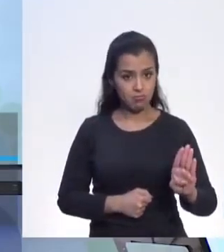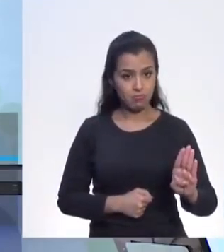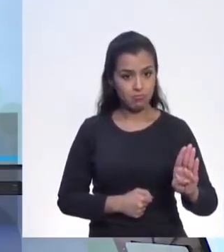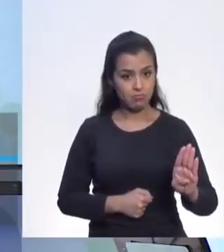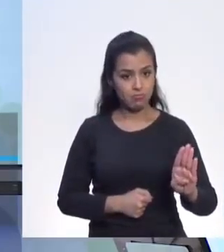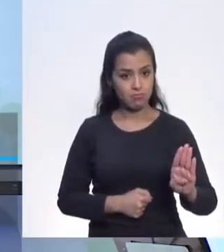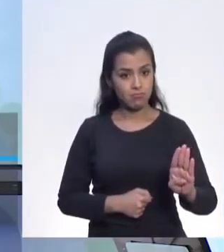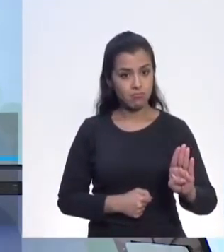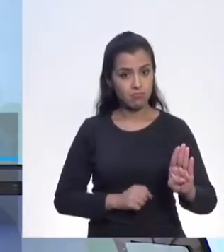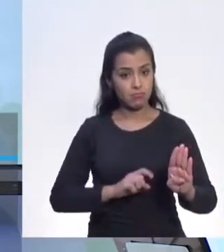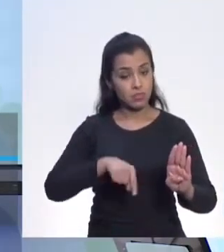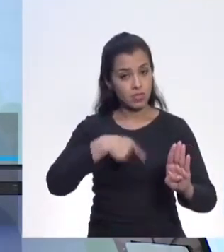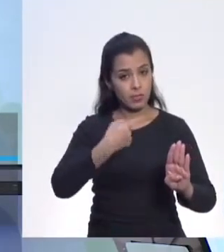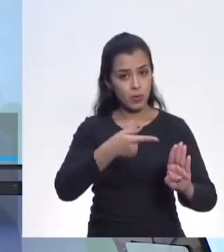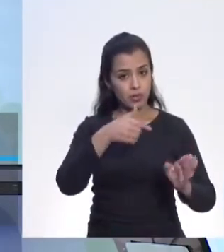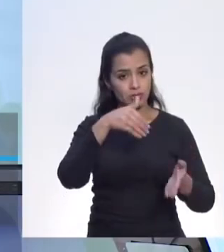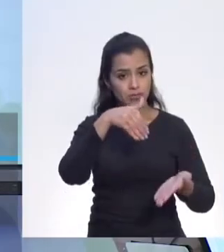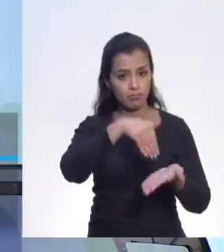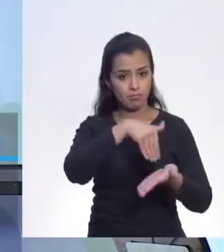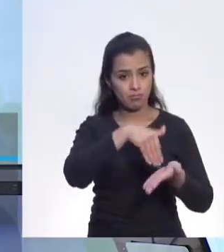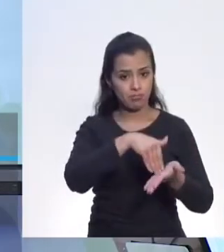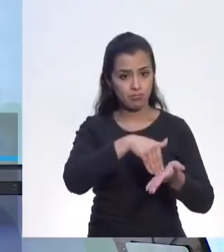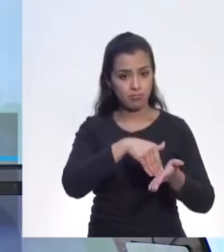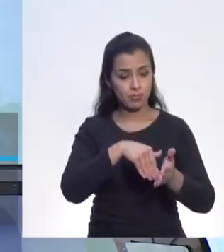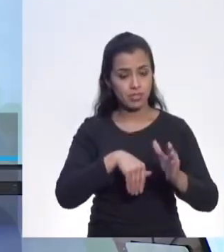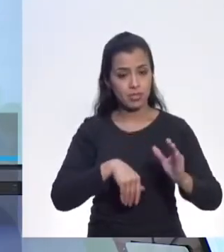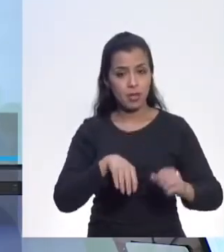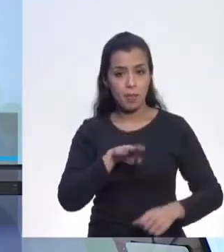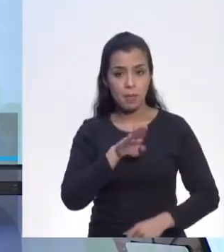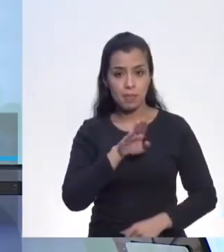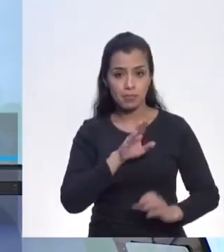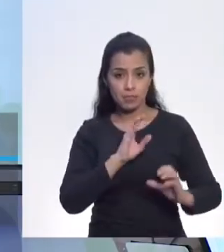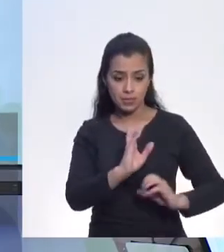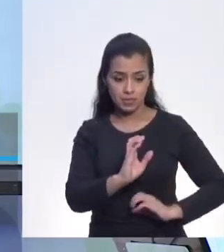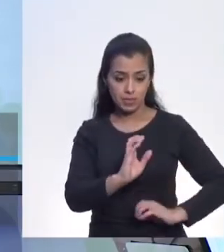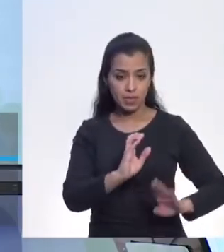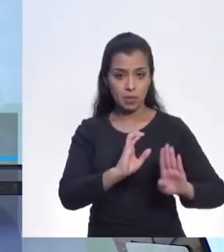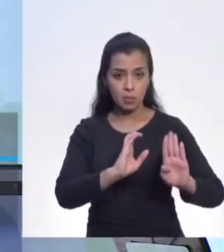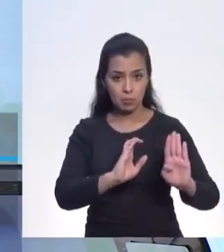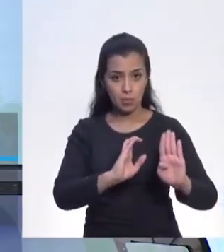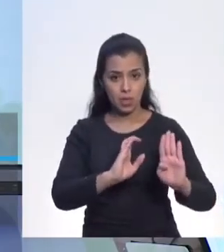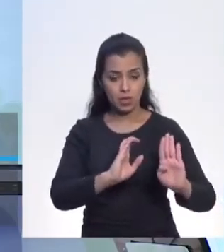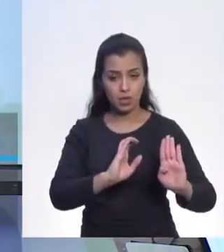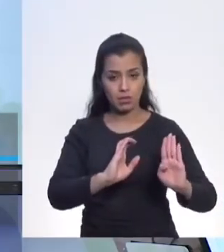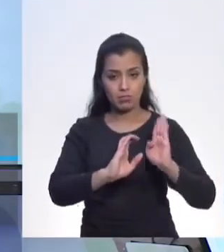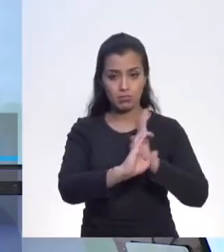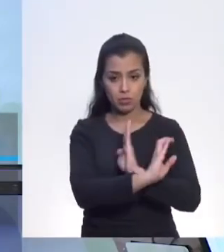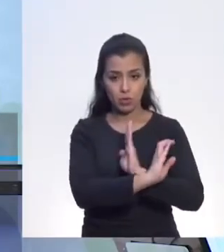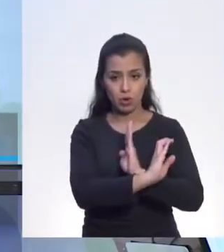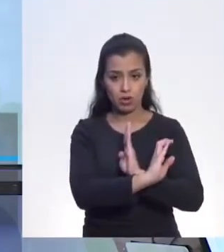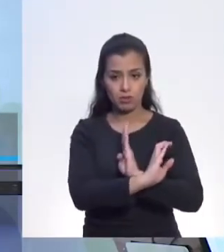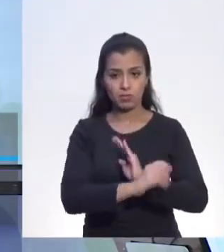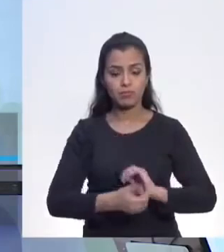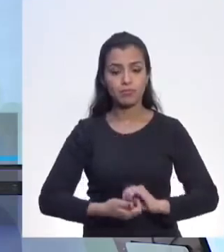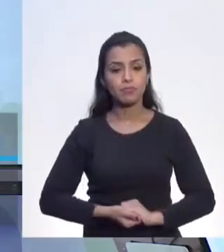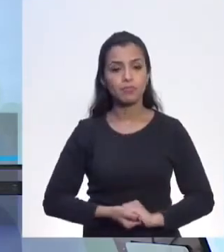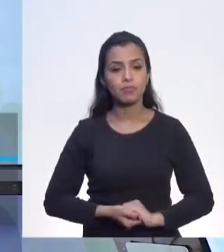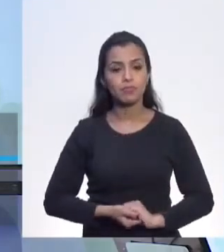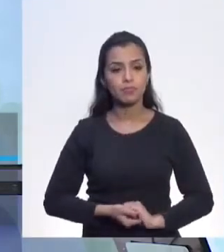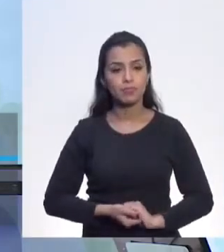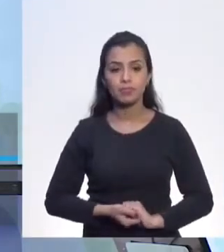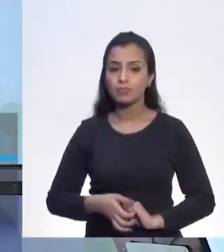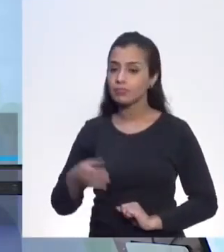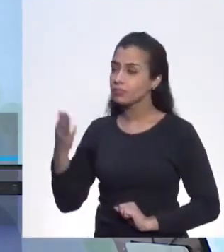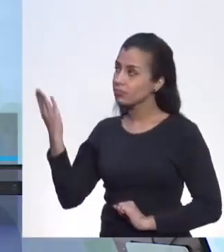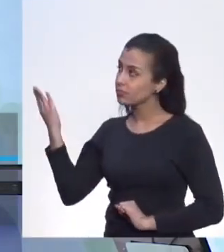E inverter as 2 últimas letrinhas. A, O, B, C. Então, pronto.